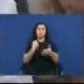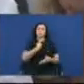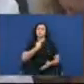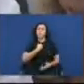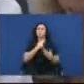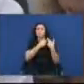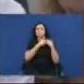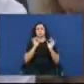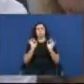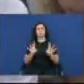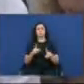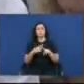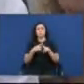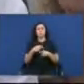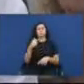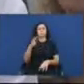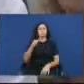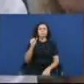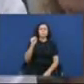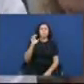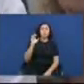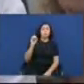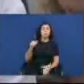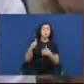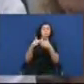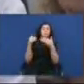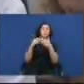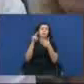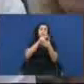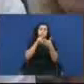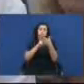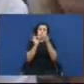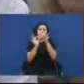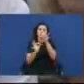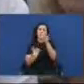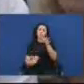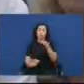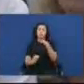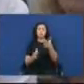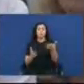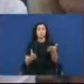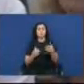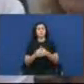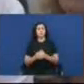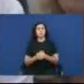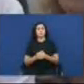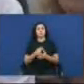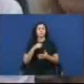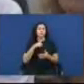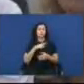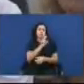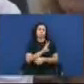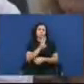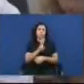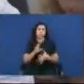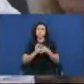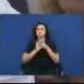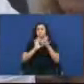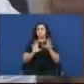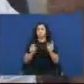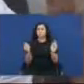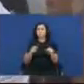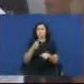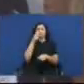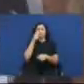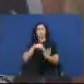autor, pois nós temos mais de 80 requerimentos para serem lidos e Os requerimentos já estão nos sites, pode ser acompanhado